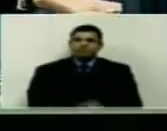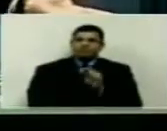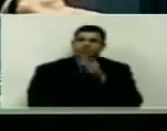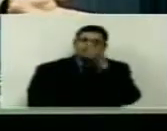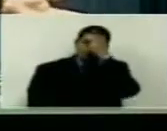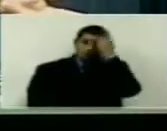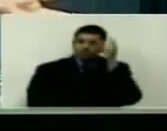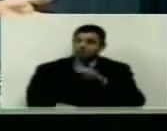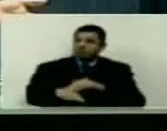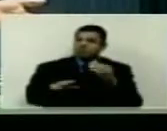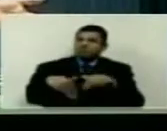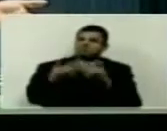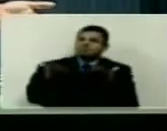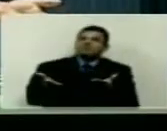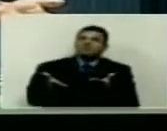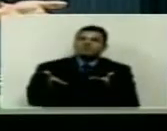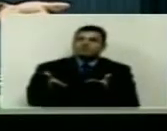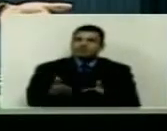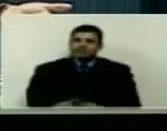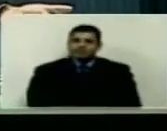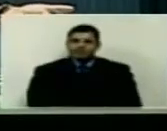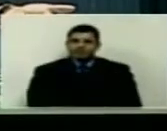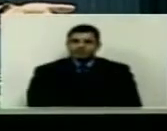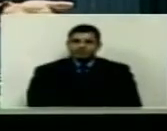Alguém é capaz de negar isso?